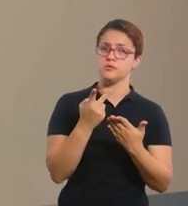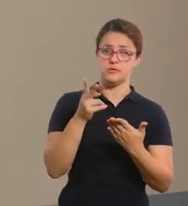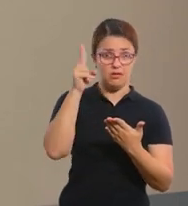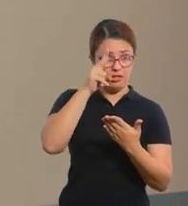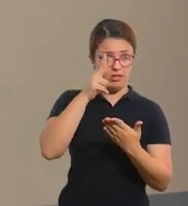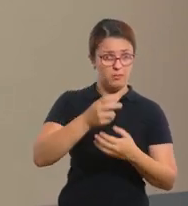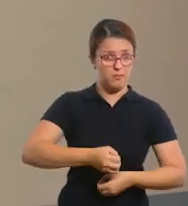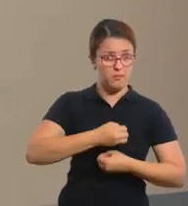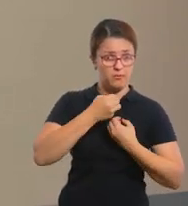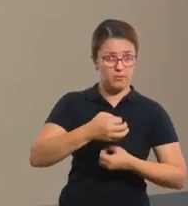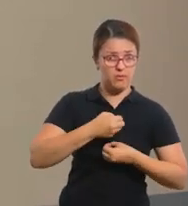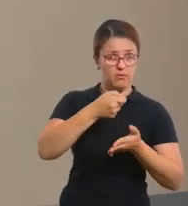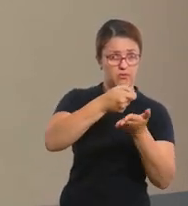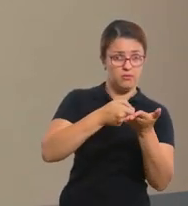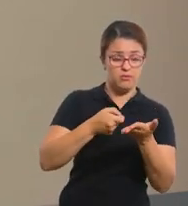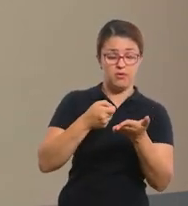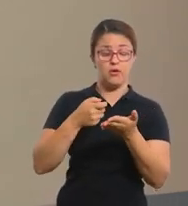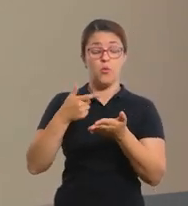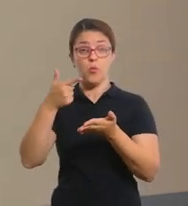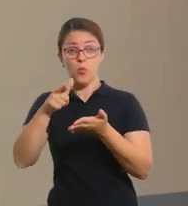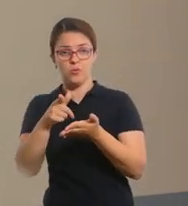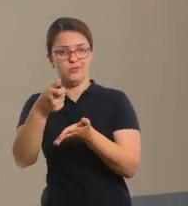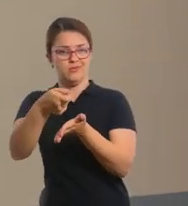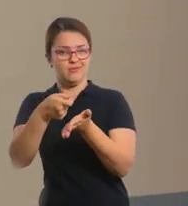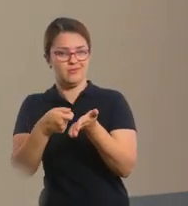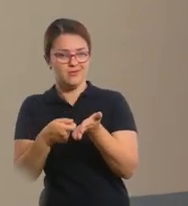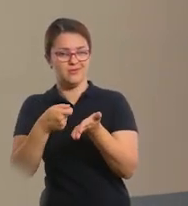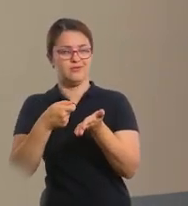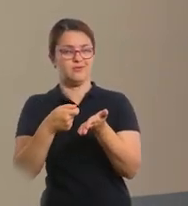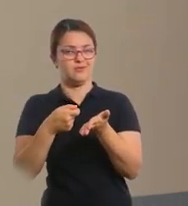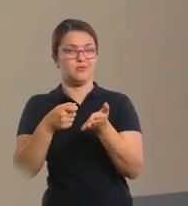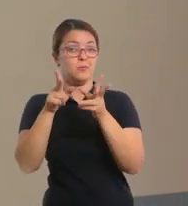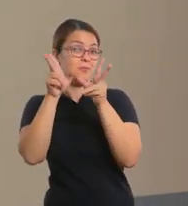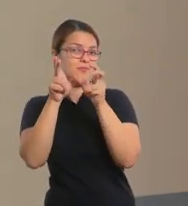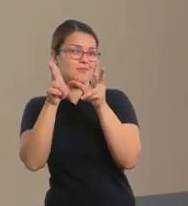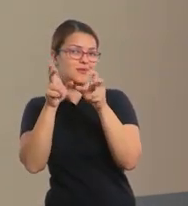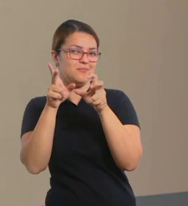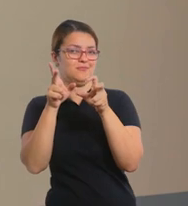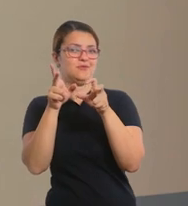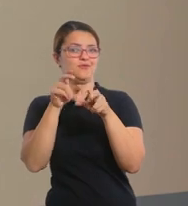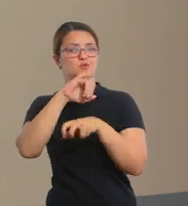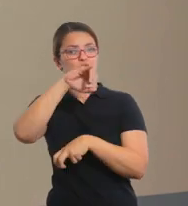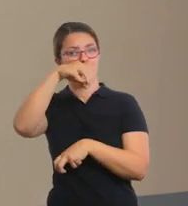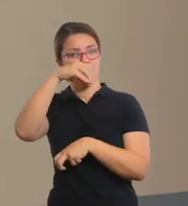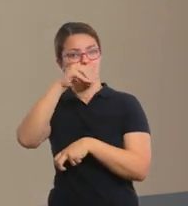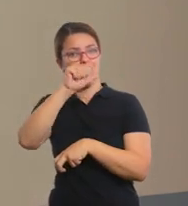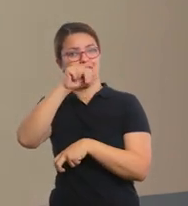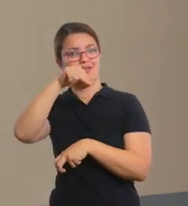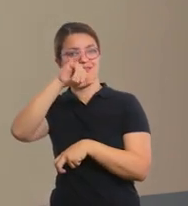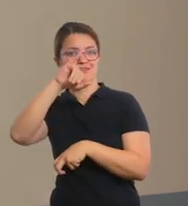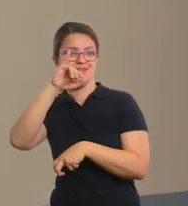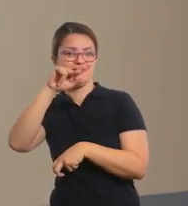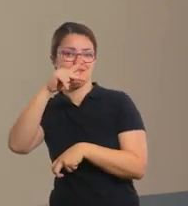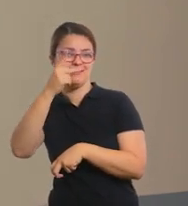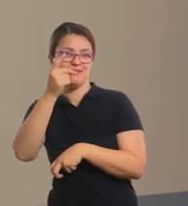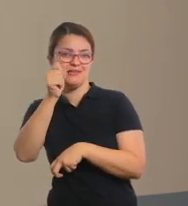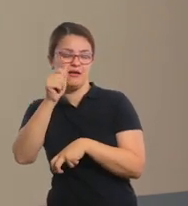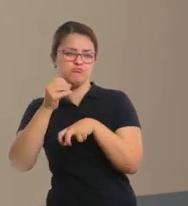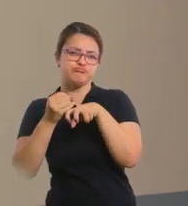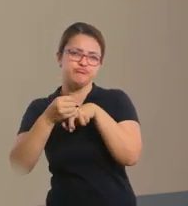professora aquele o poema e esse daqui sobre a joaninha e vai fazer um desenho bem bonito